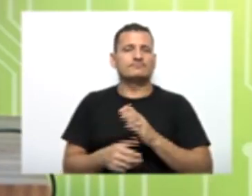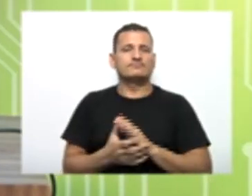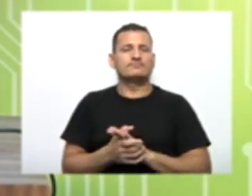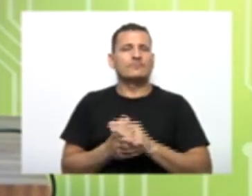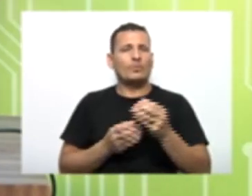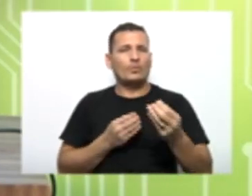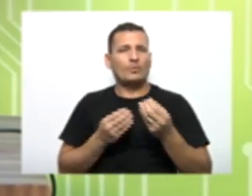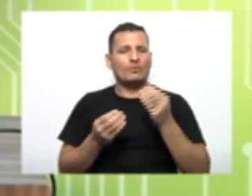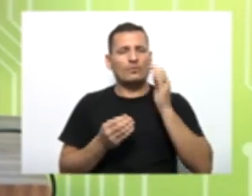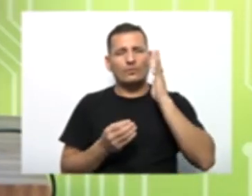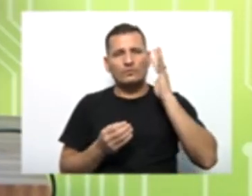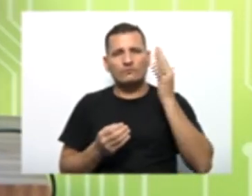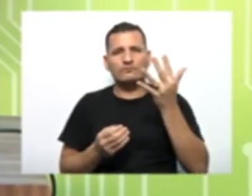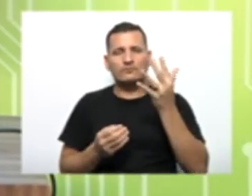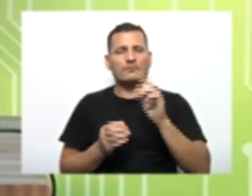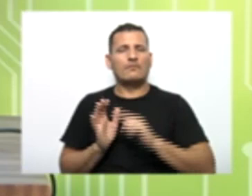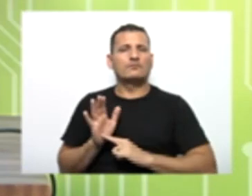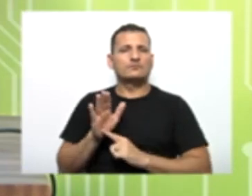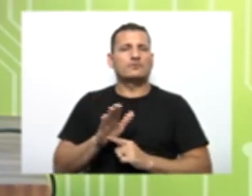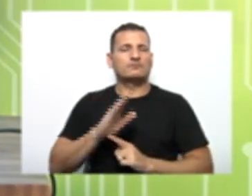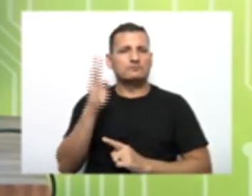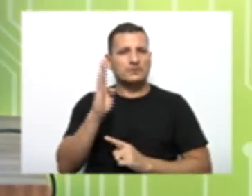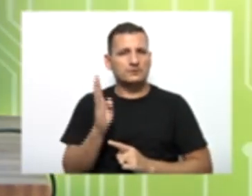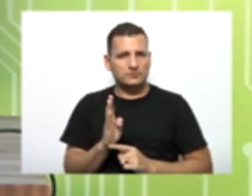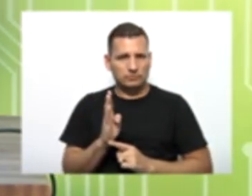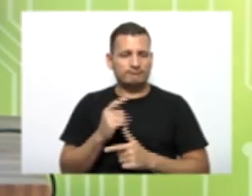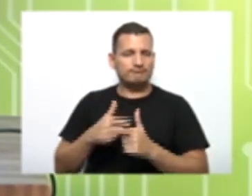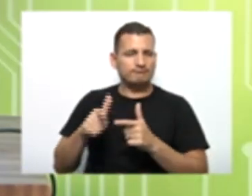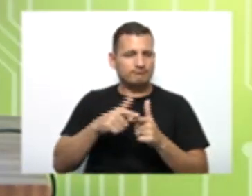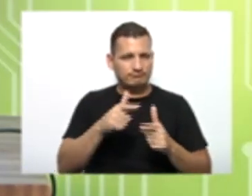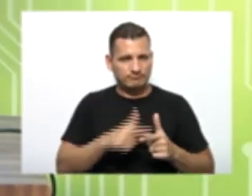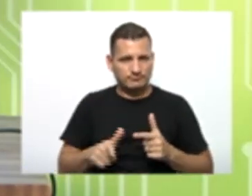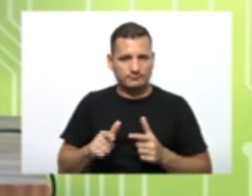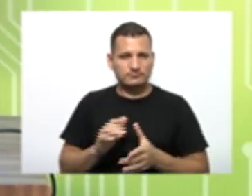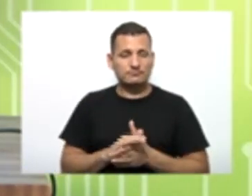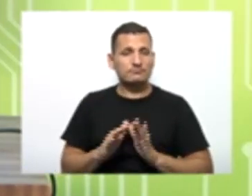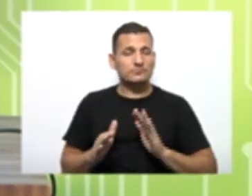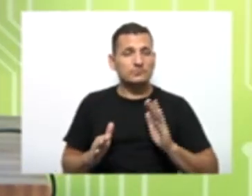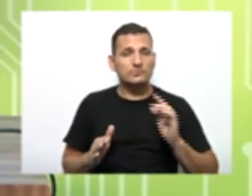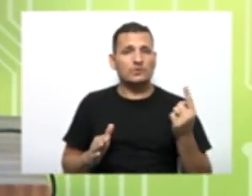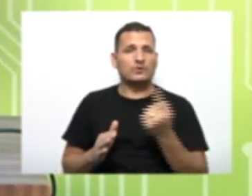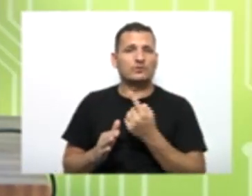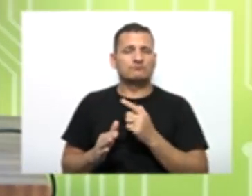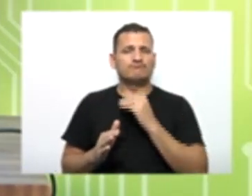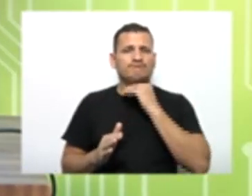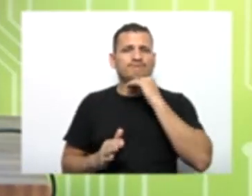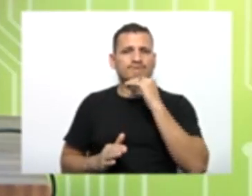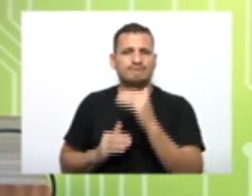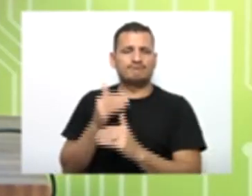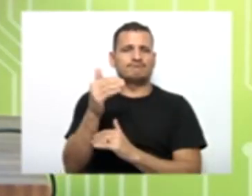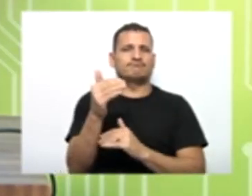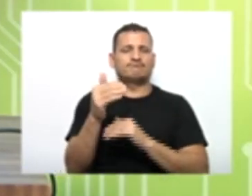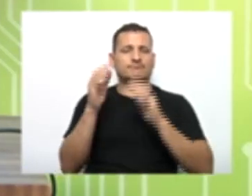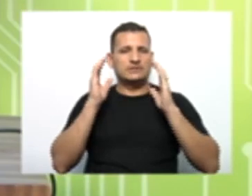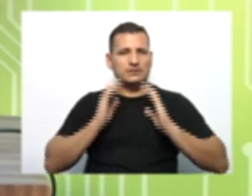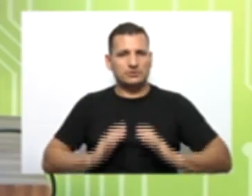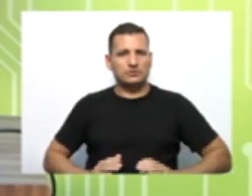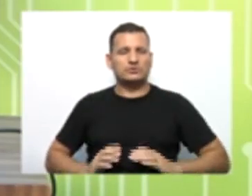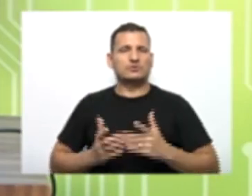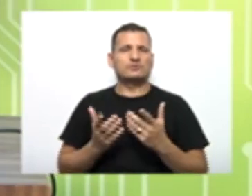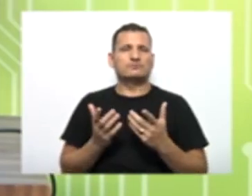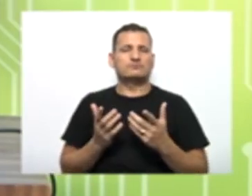Brasil. Então, o relatório Estado dos Direitos Humanos do Mundo, organizado pela Anistia Internacional, que é uma das